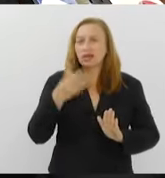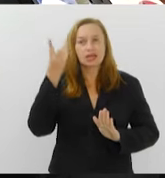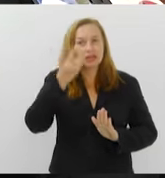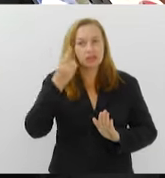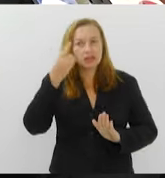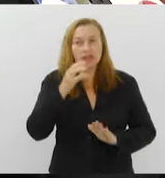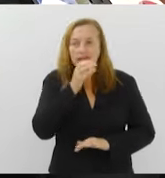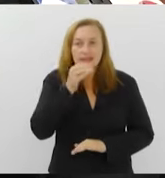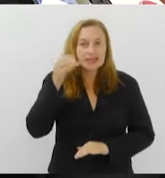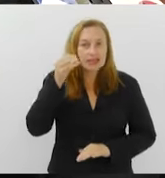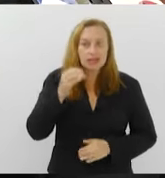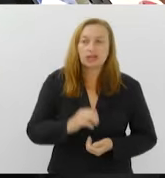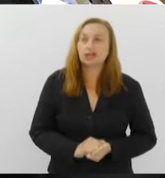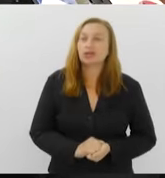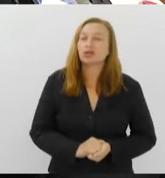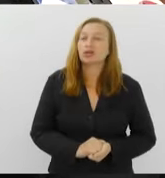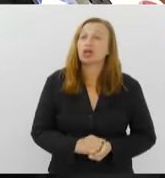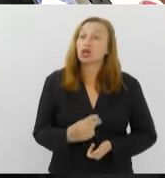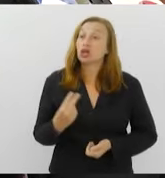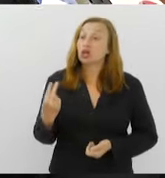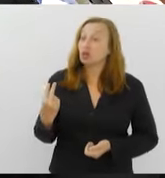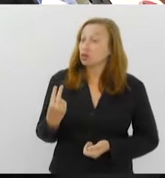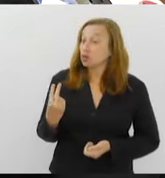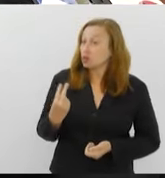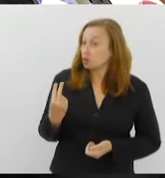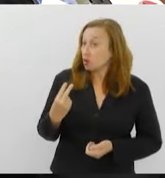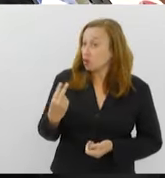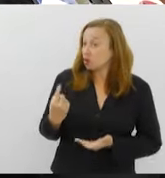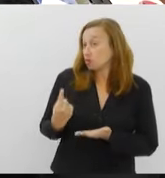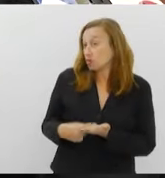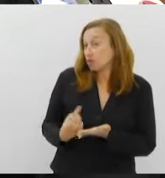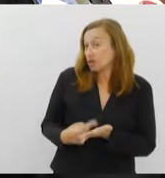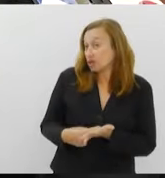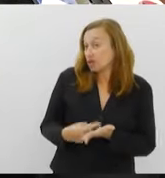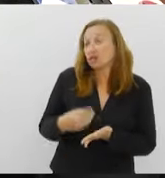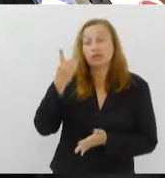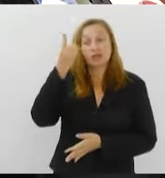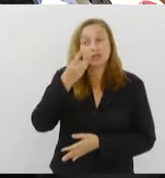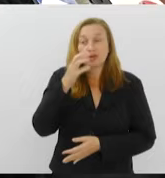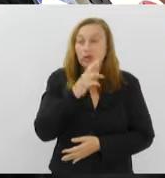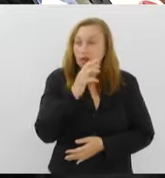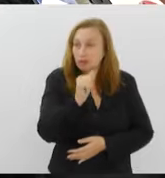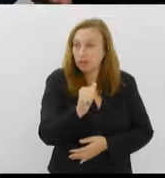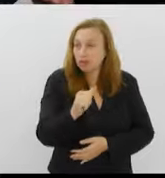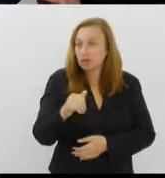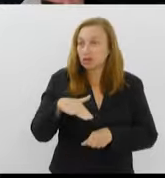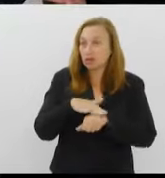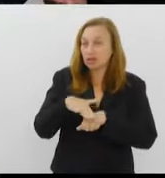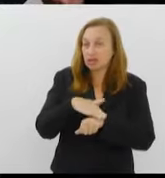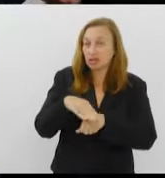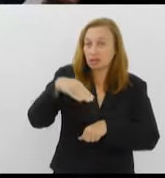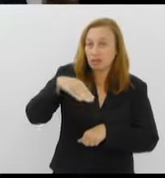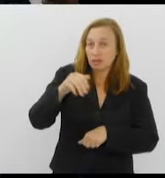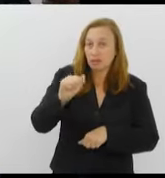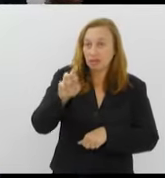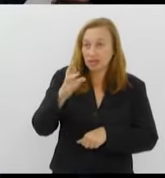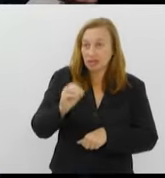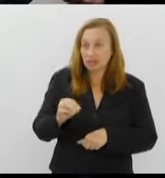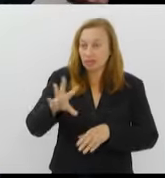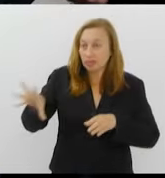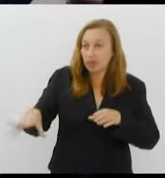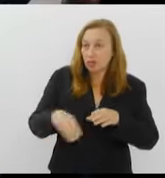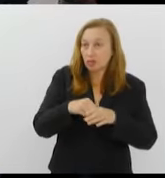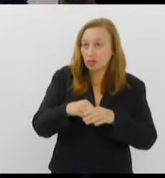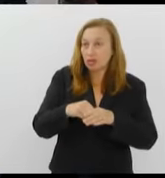deputada Célia Jordão. E nós estamos combinando aqui com o deputado Amorim, que está falando com o Macedo, para ele incorporar